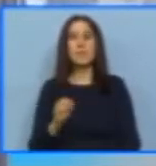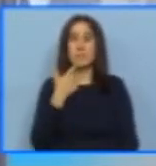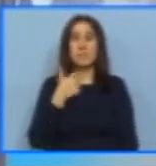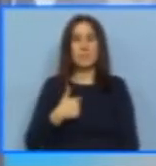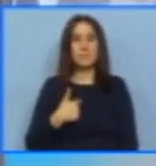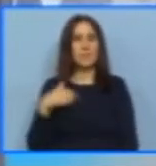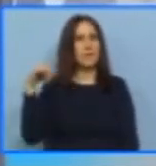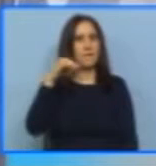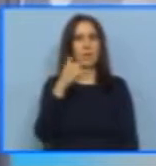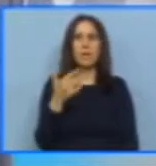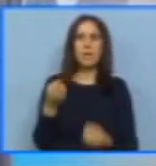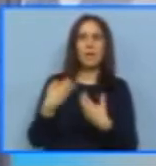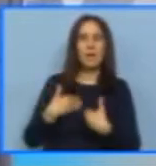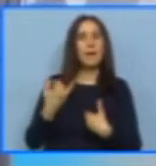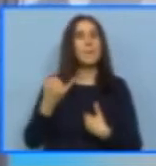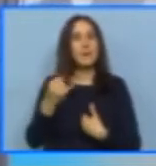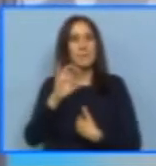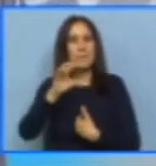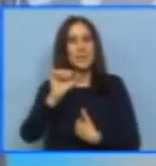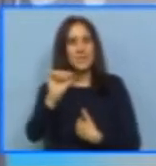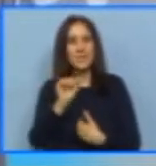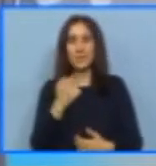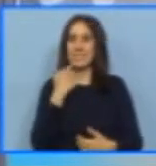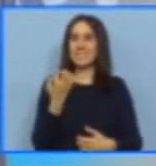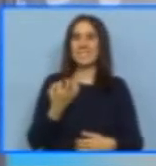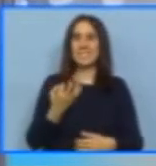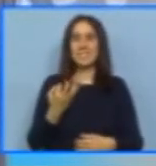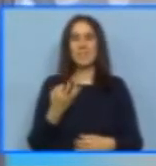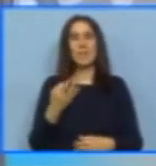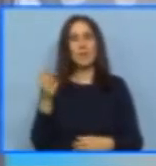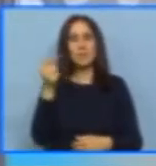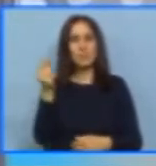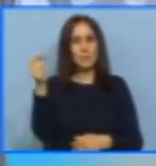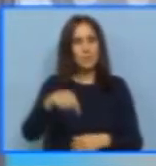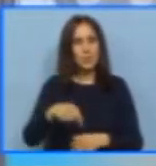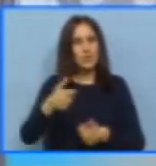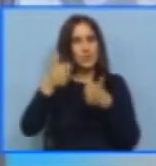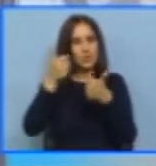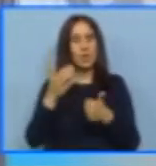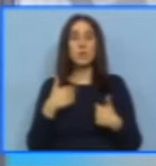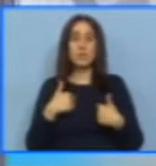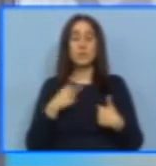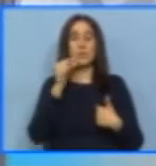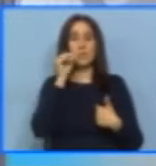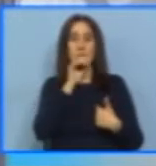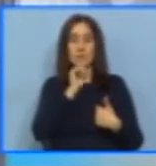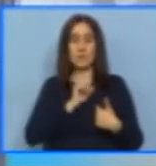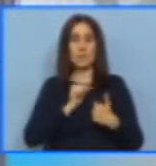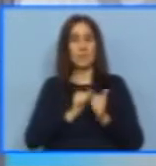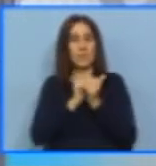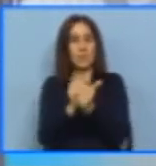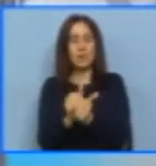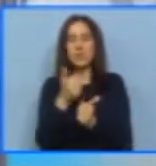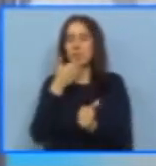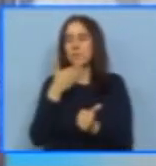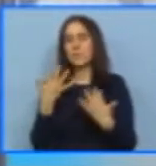a bordo do avião assim, então agora a próxima é ao seu país. Eu disse, sim, o meu senhor já lá foi alguma vez? Sim, fui lá com os meus pais, é uma experiência